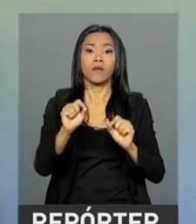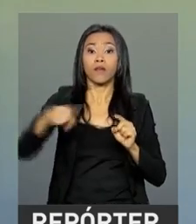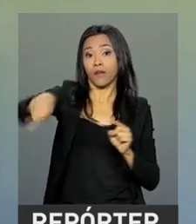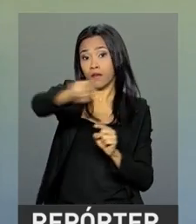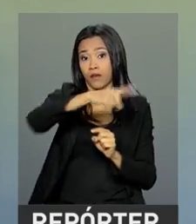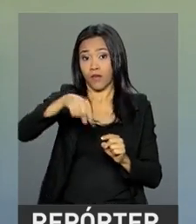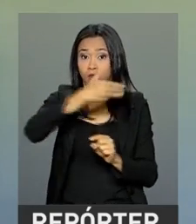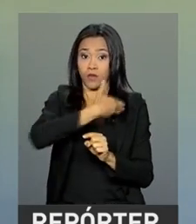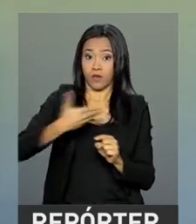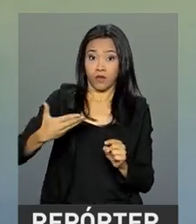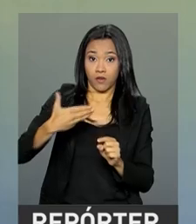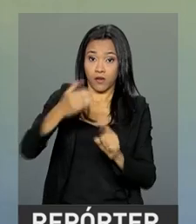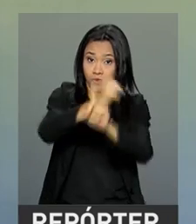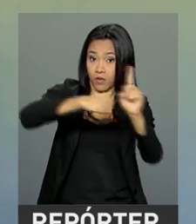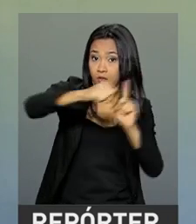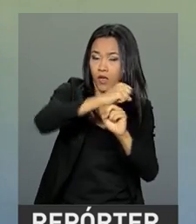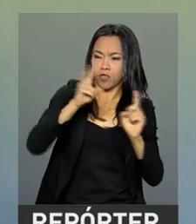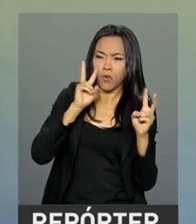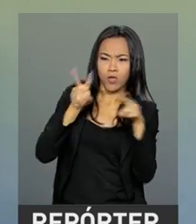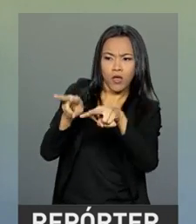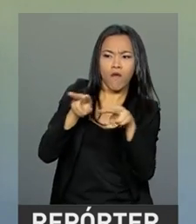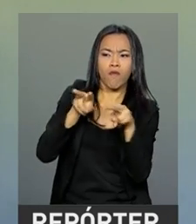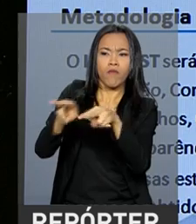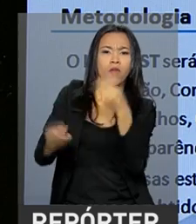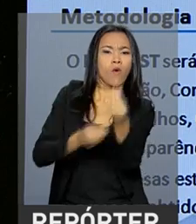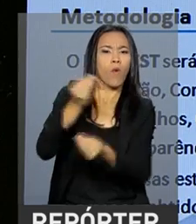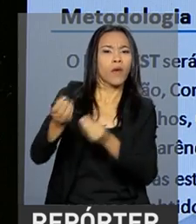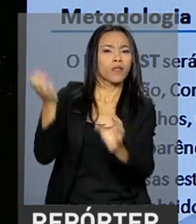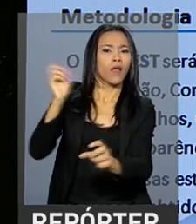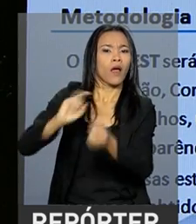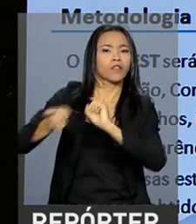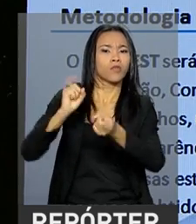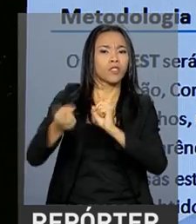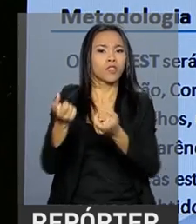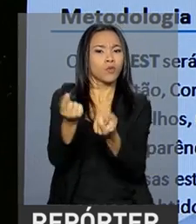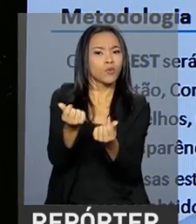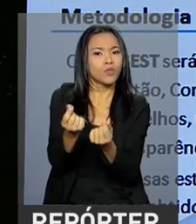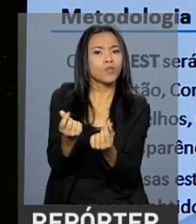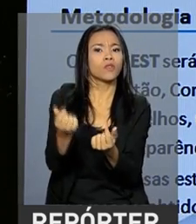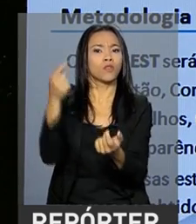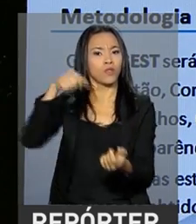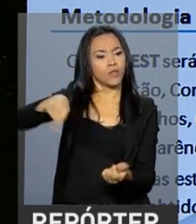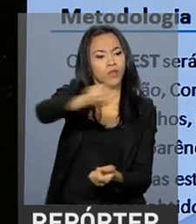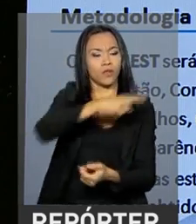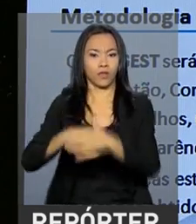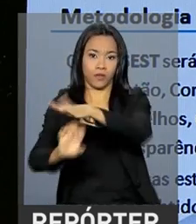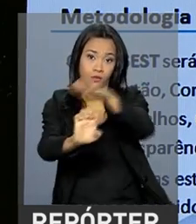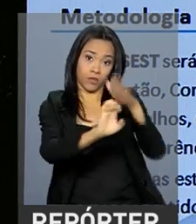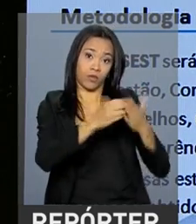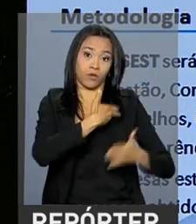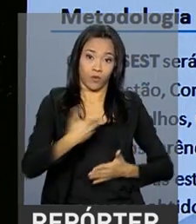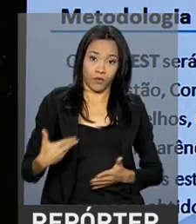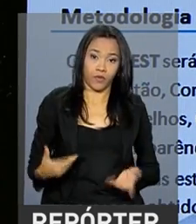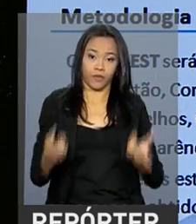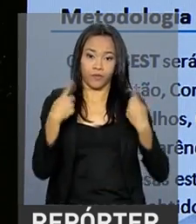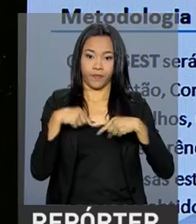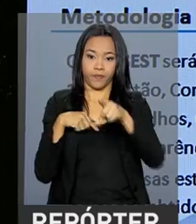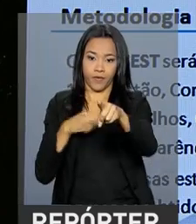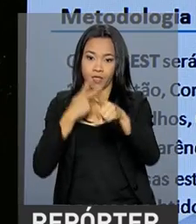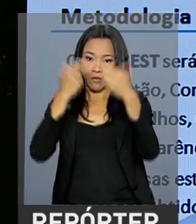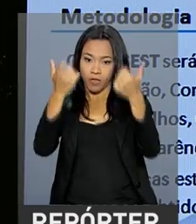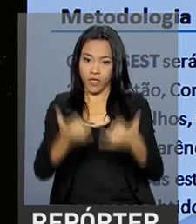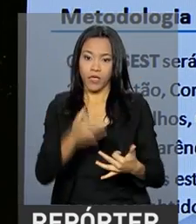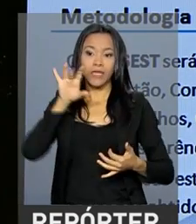sociedade possa acompanhar a gestão das empresas públicas cada empresa será submetida a uma avaliação